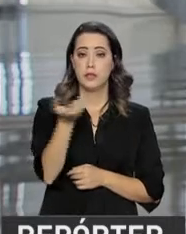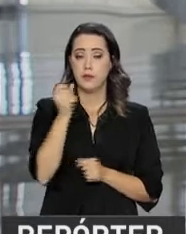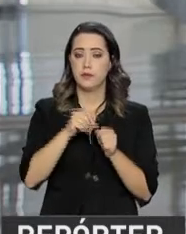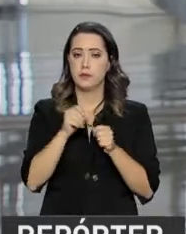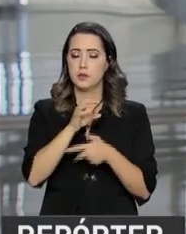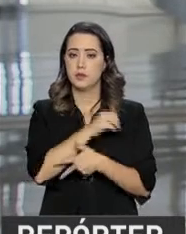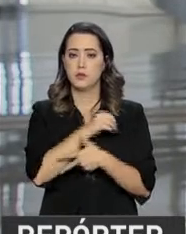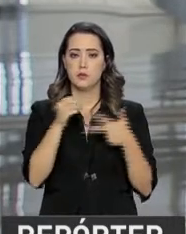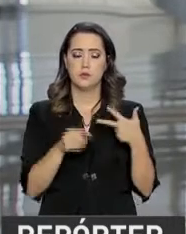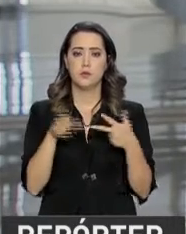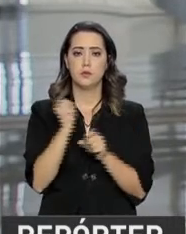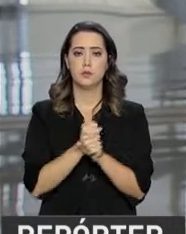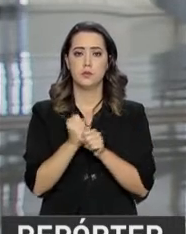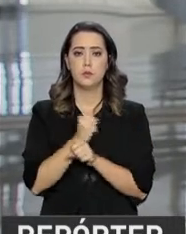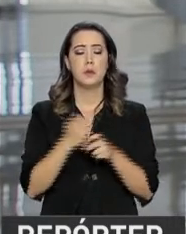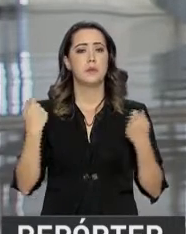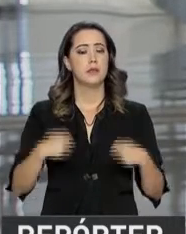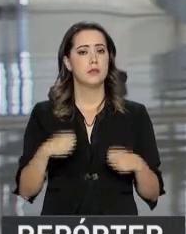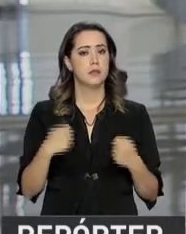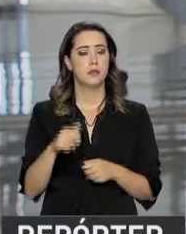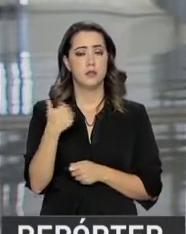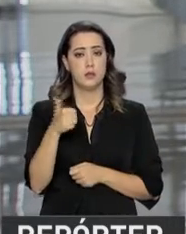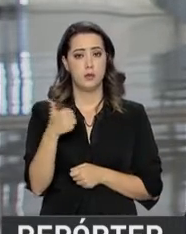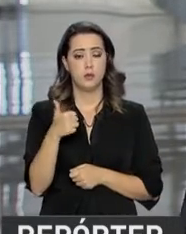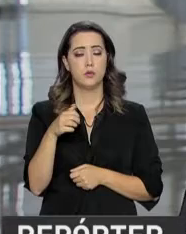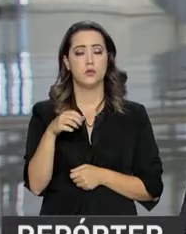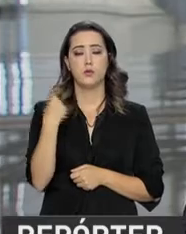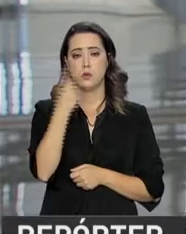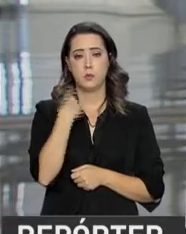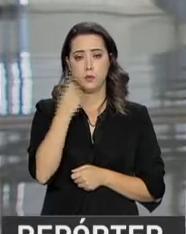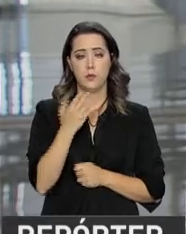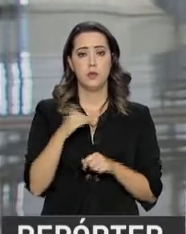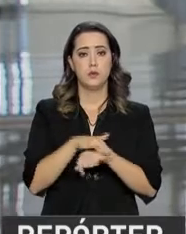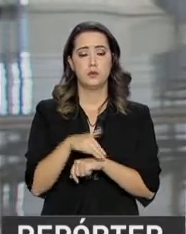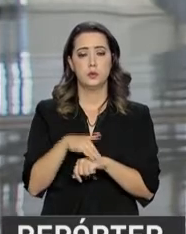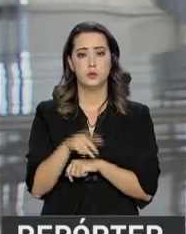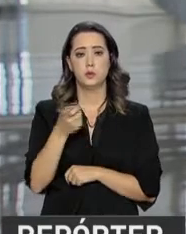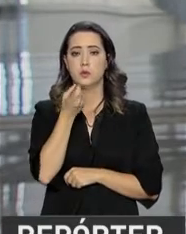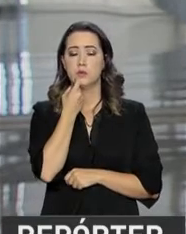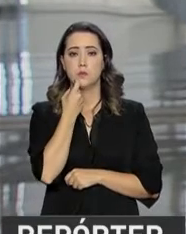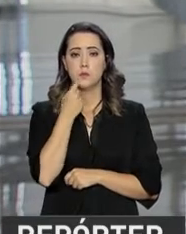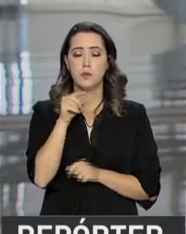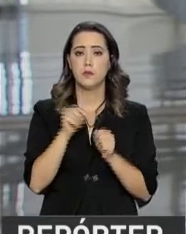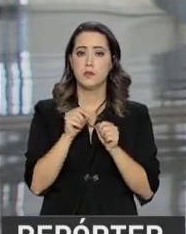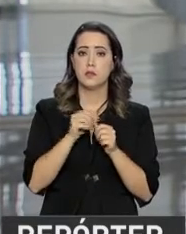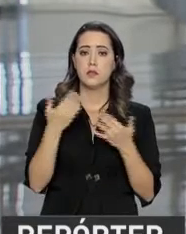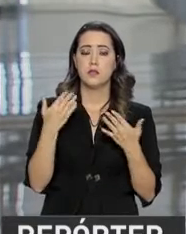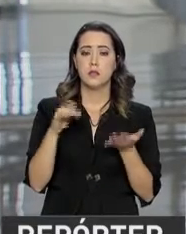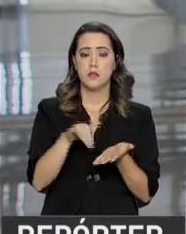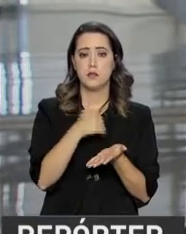prestar o enem neste ano de 2018 tem até as 11 horas e 59 minutos da noite dessa sexta feira para fazer a inscrição